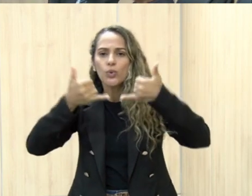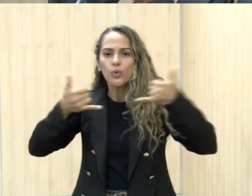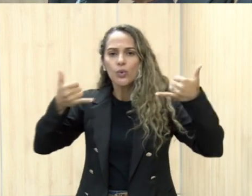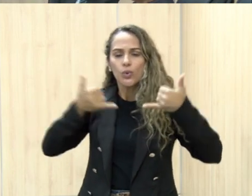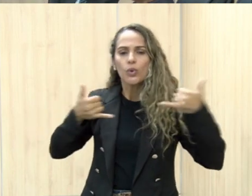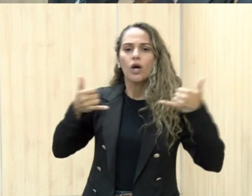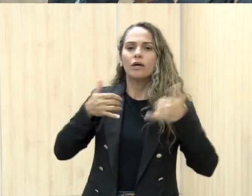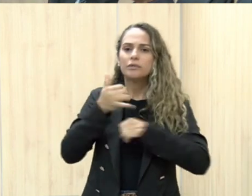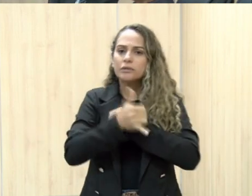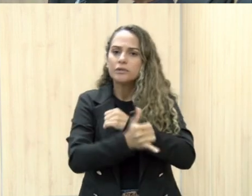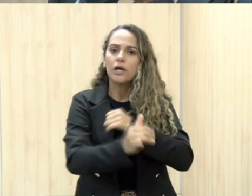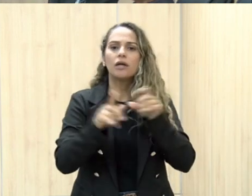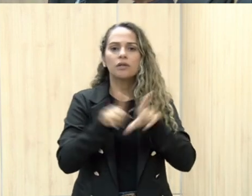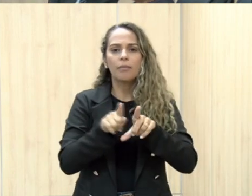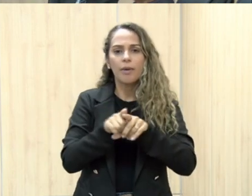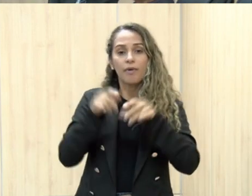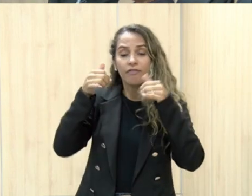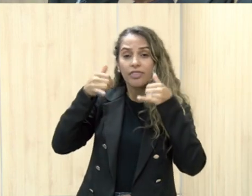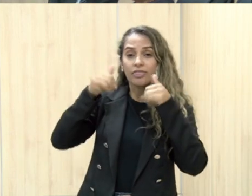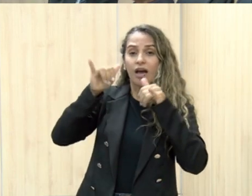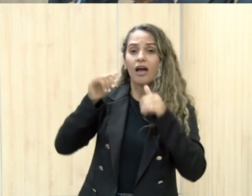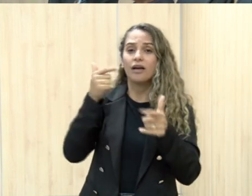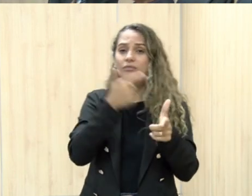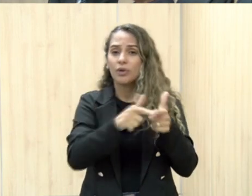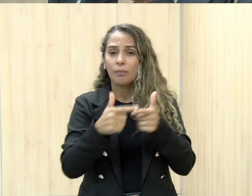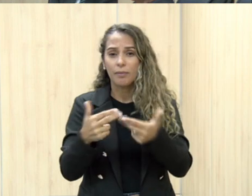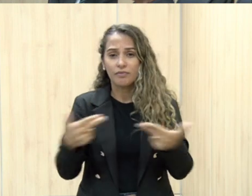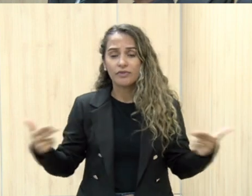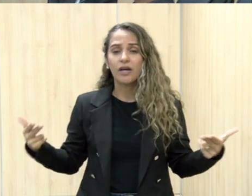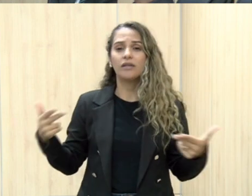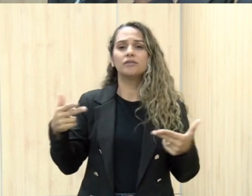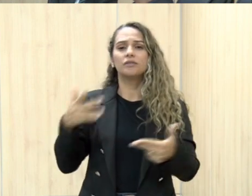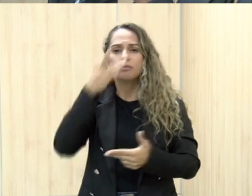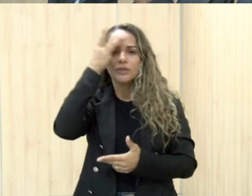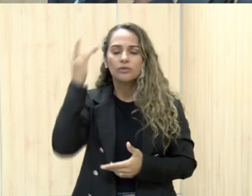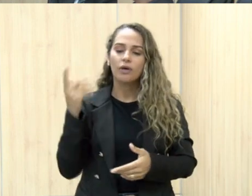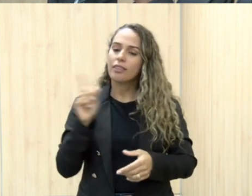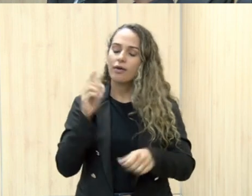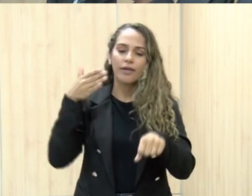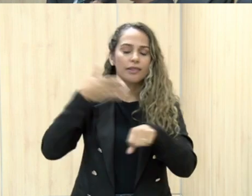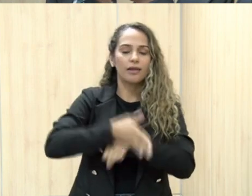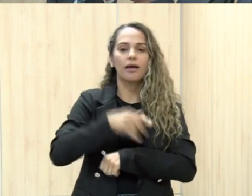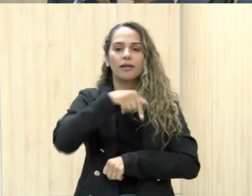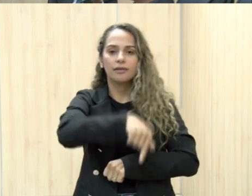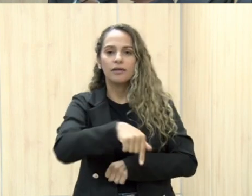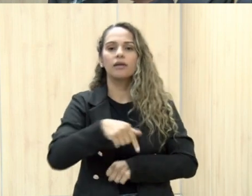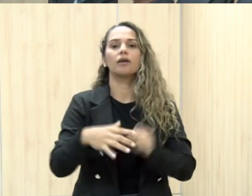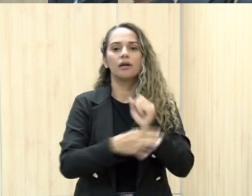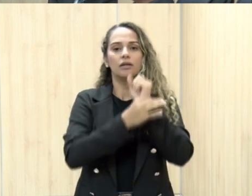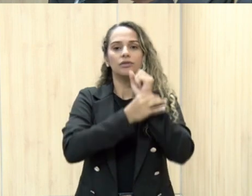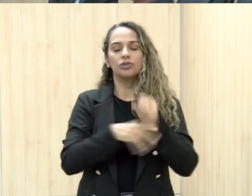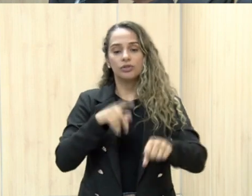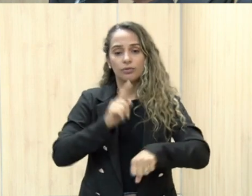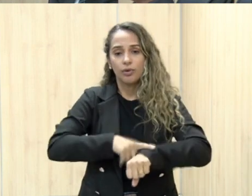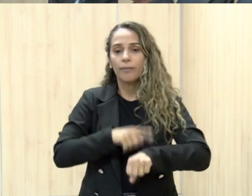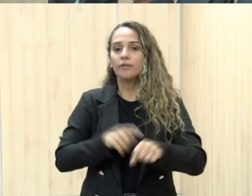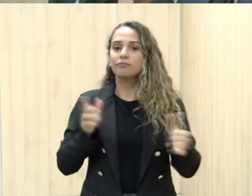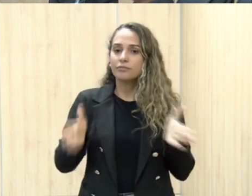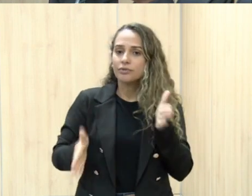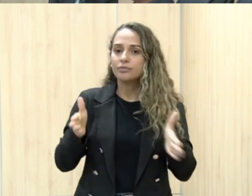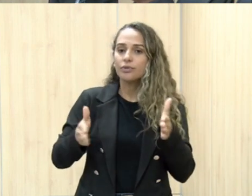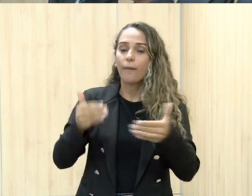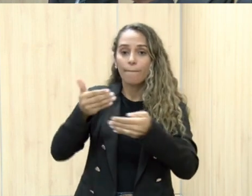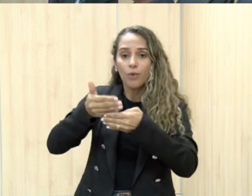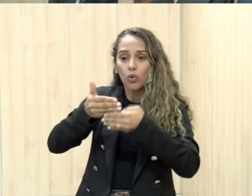toda escola fim de prevenir a entrada das pessoas não autorizadas garantia segurança do perímetro é escolar os muros deverão ter